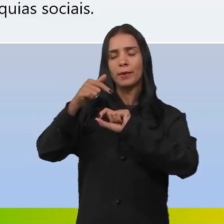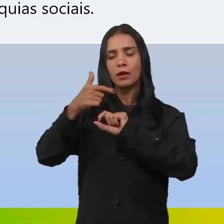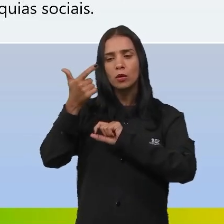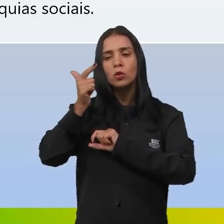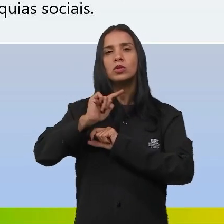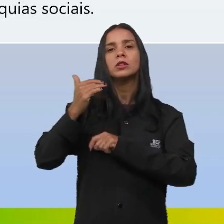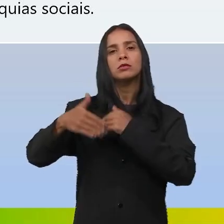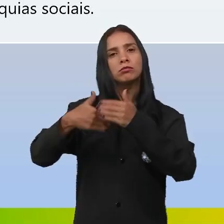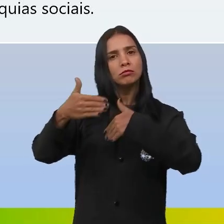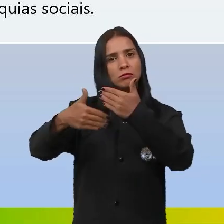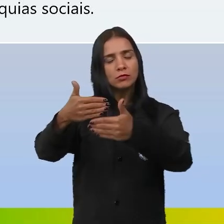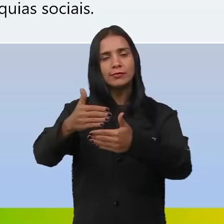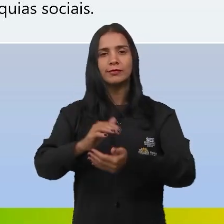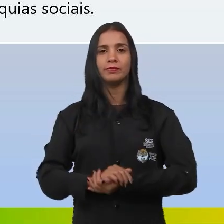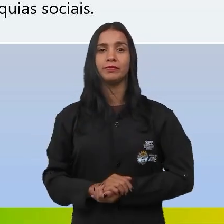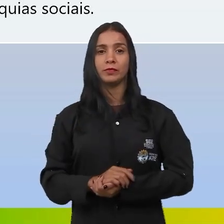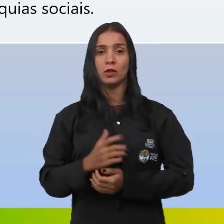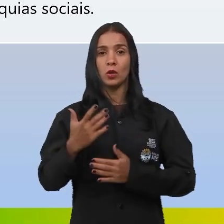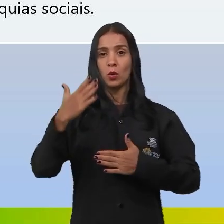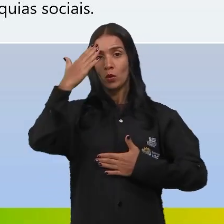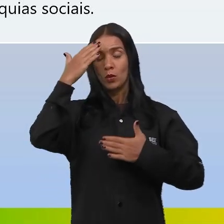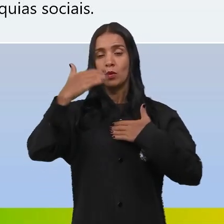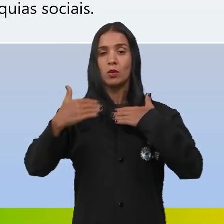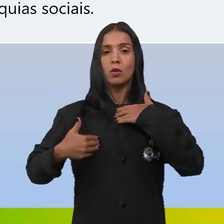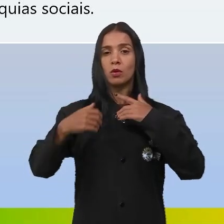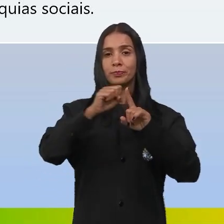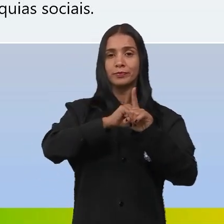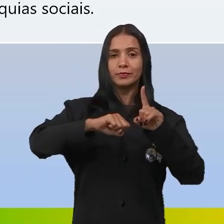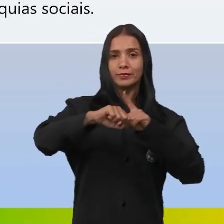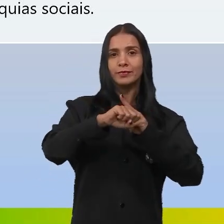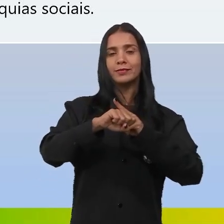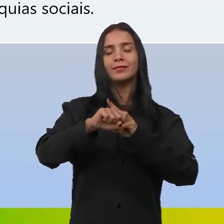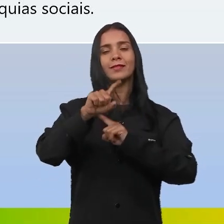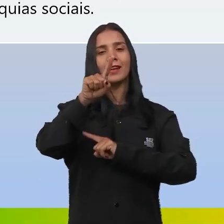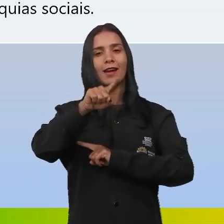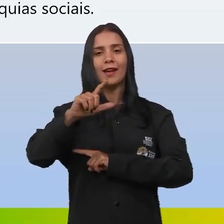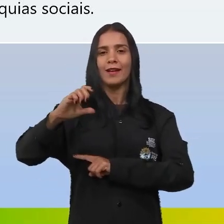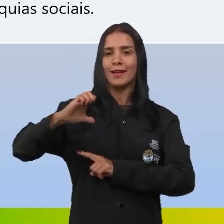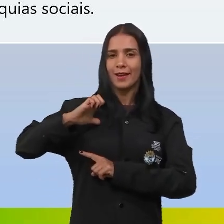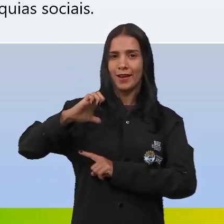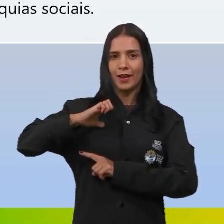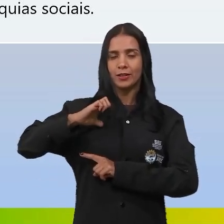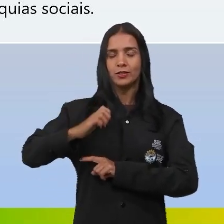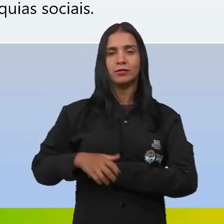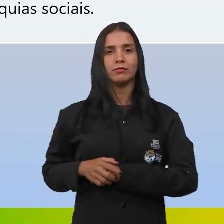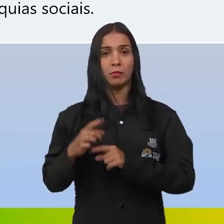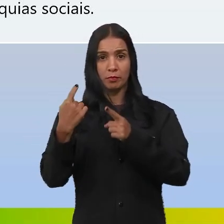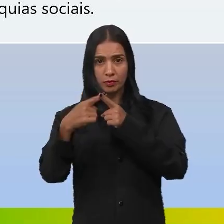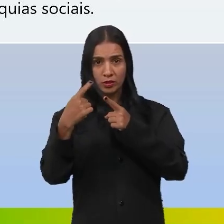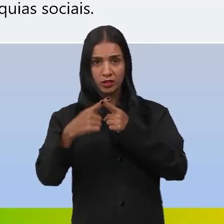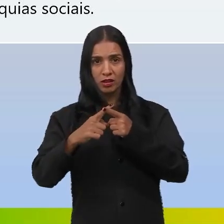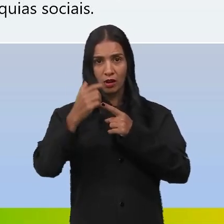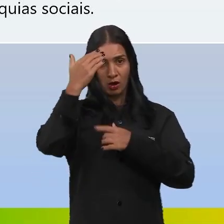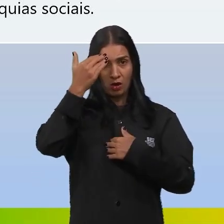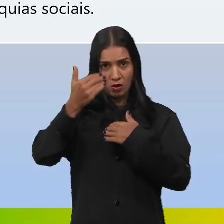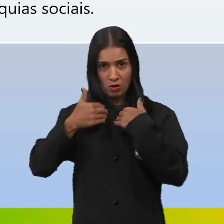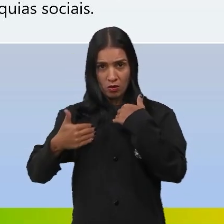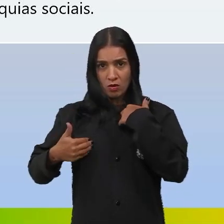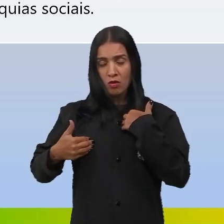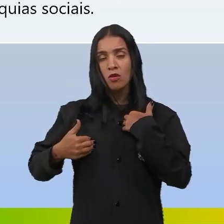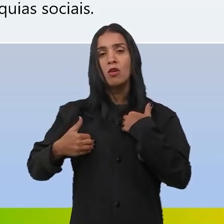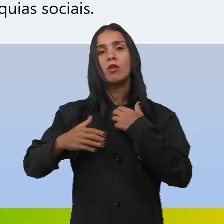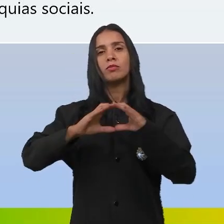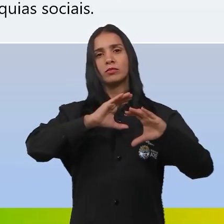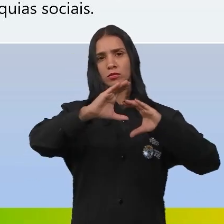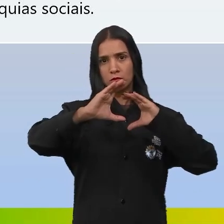como sociedade ética. Não é porque o nosso corpo fala que a gente pode sair por aí,